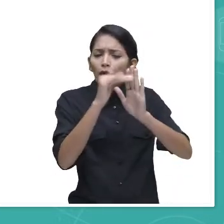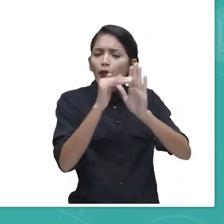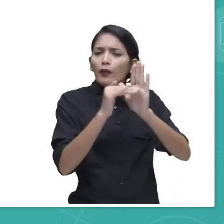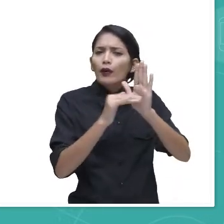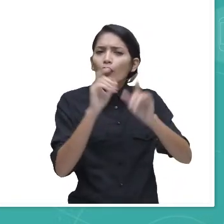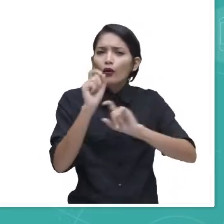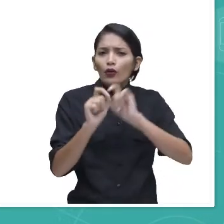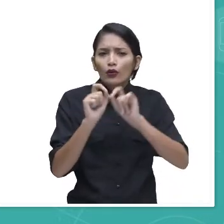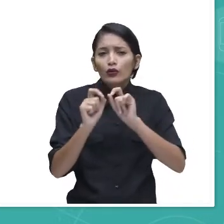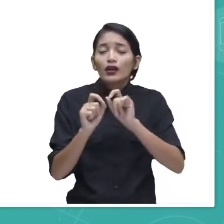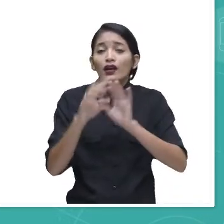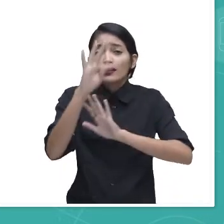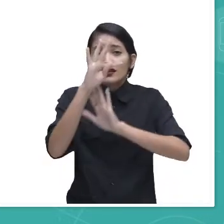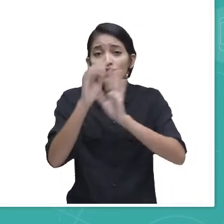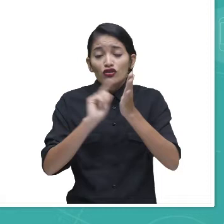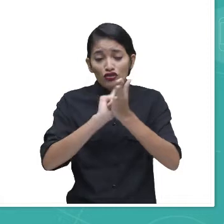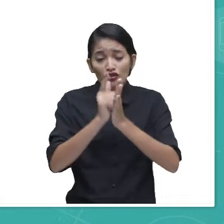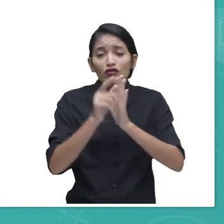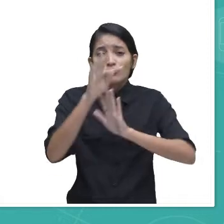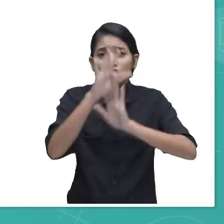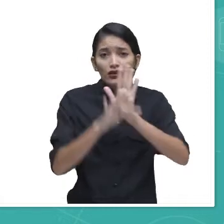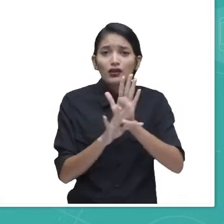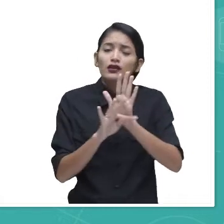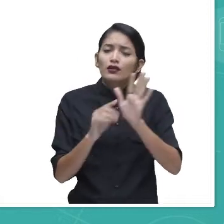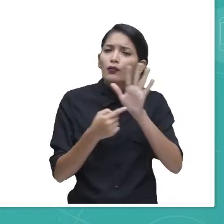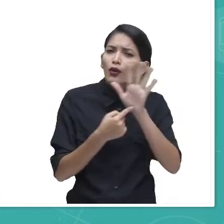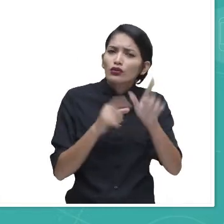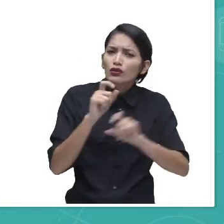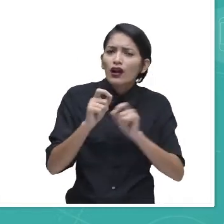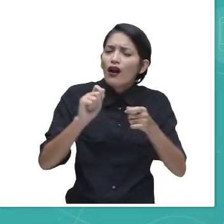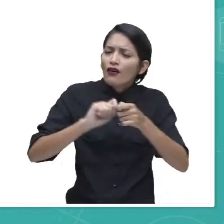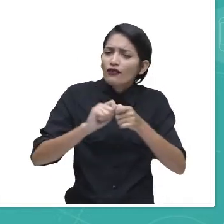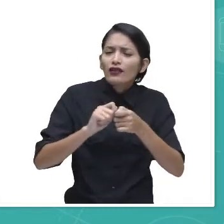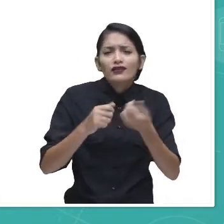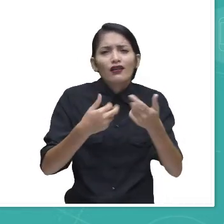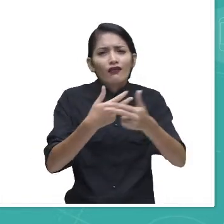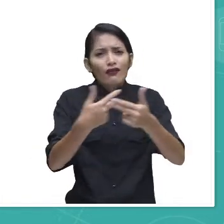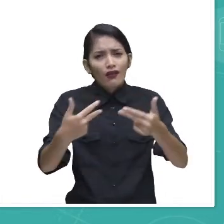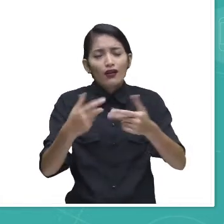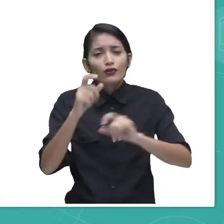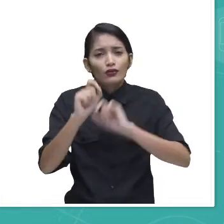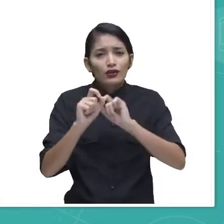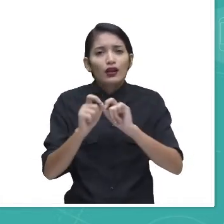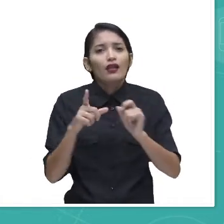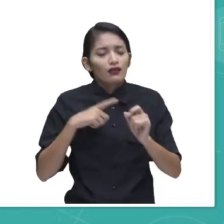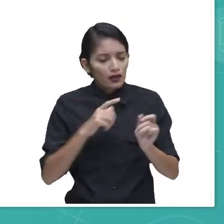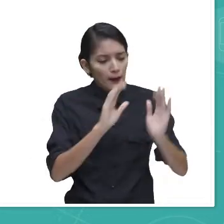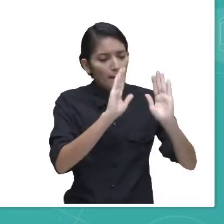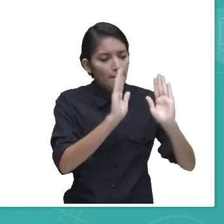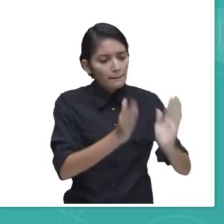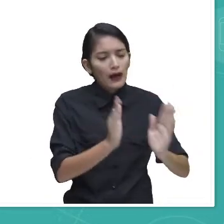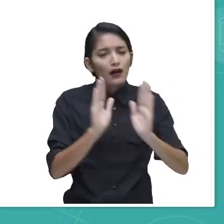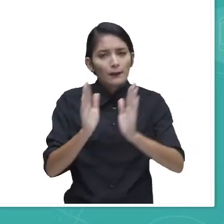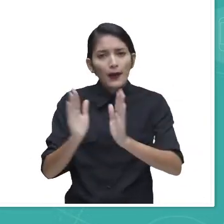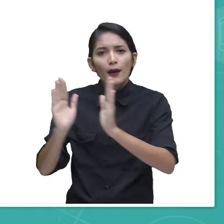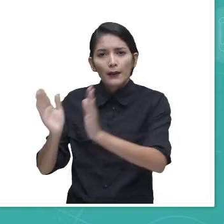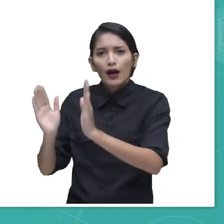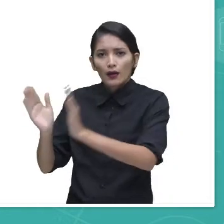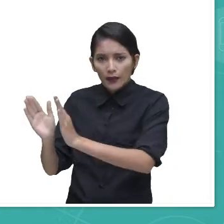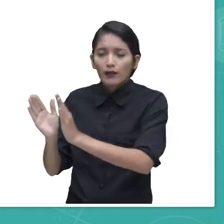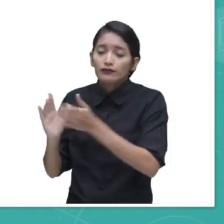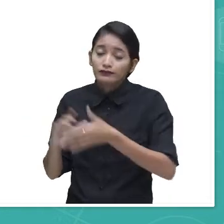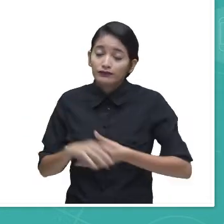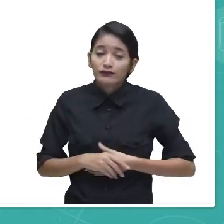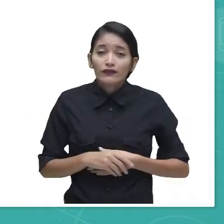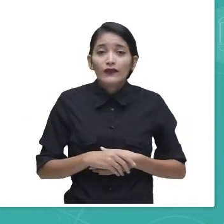elas são gêneros textuais que instruem as pessoas a fazerem algo, seguindo o quê? Um passo a passo, né? Esse gênero